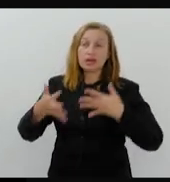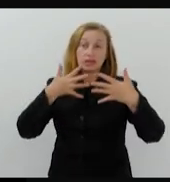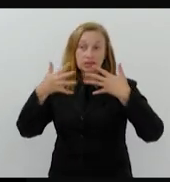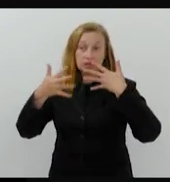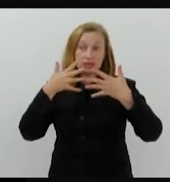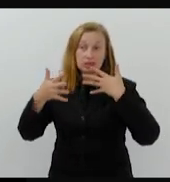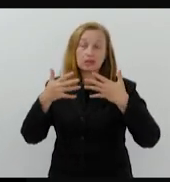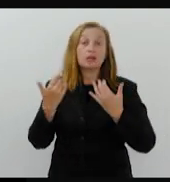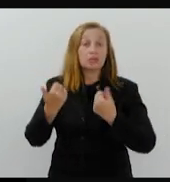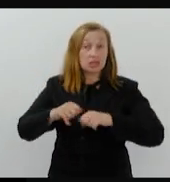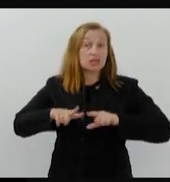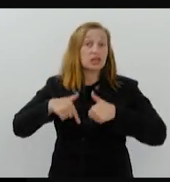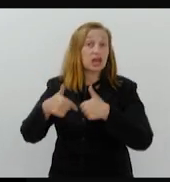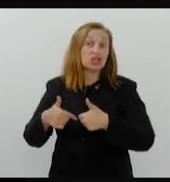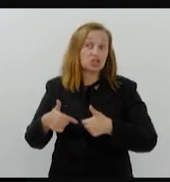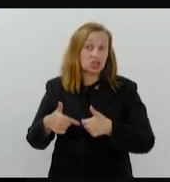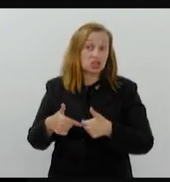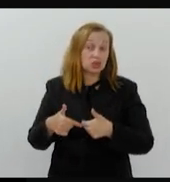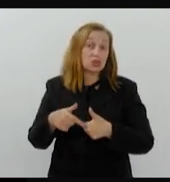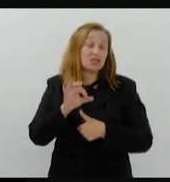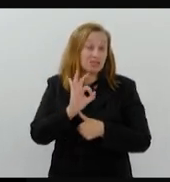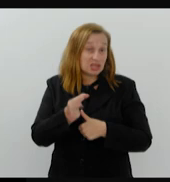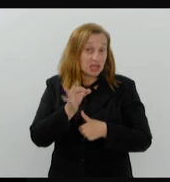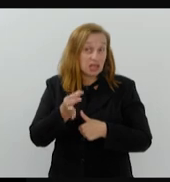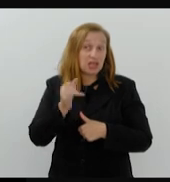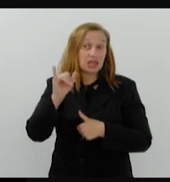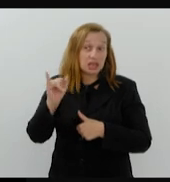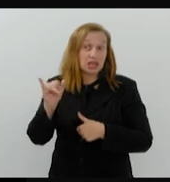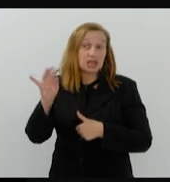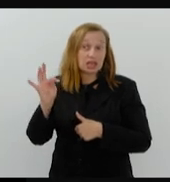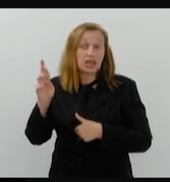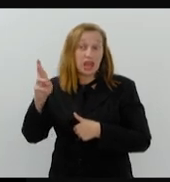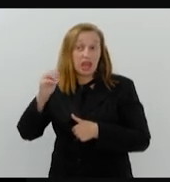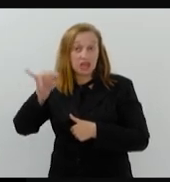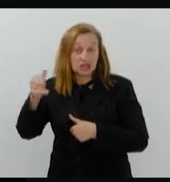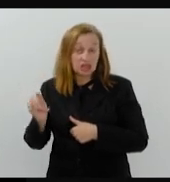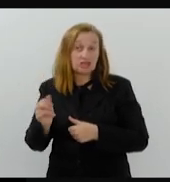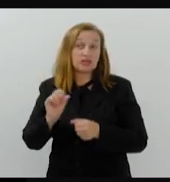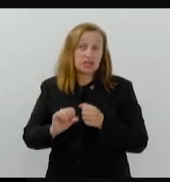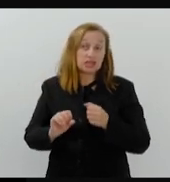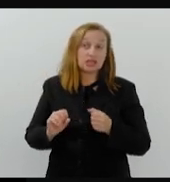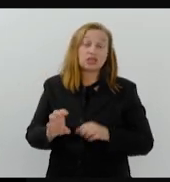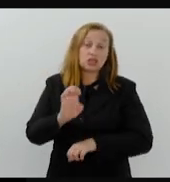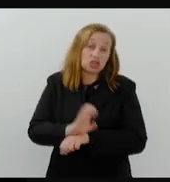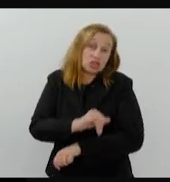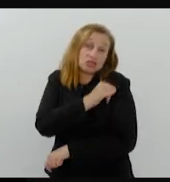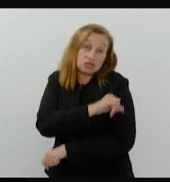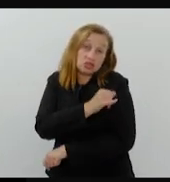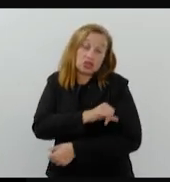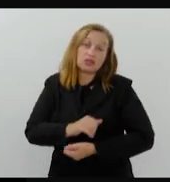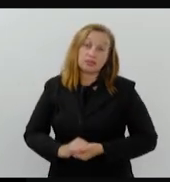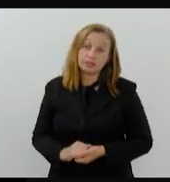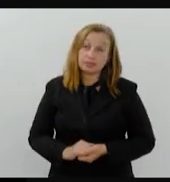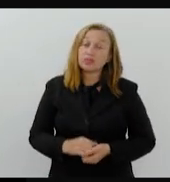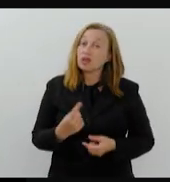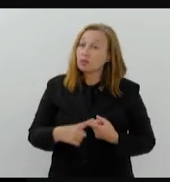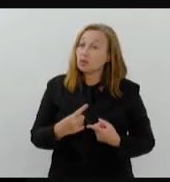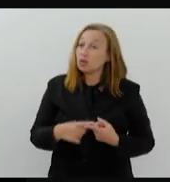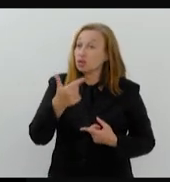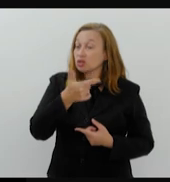deveria intervir. O que exatamente o ITERG vem fazendo pelo Estado do Rio de Janeiro? Porque